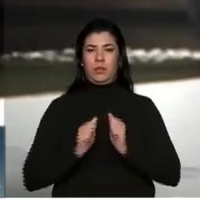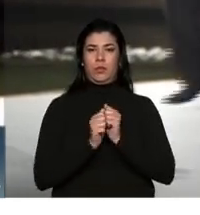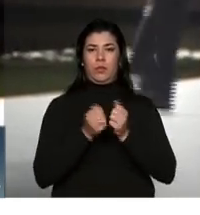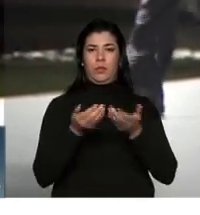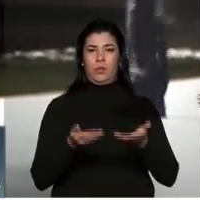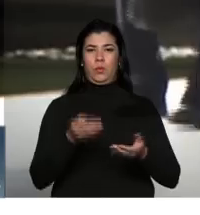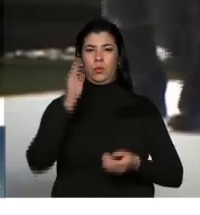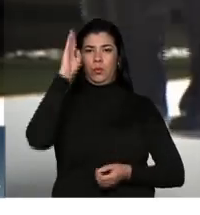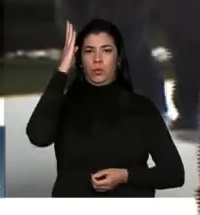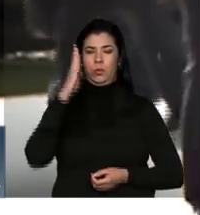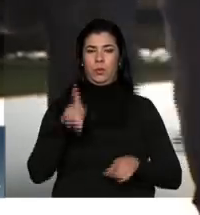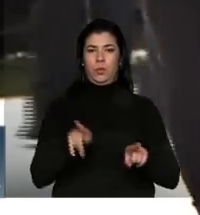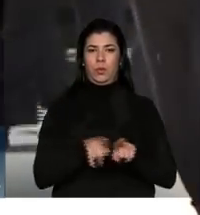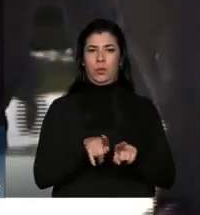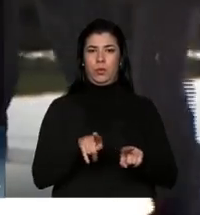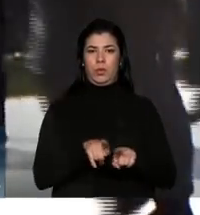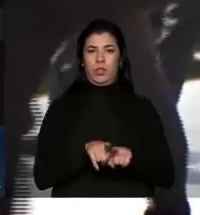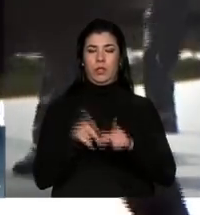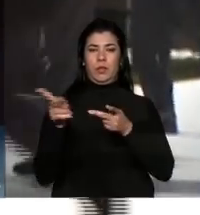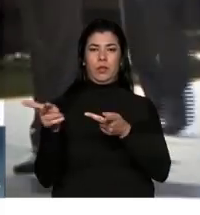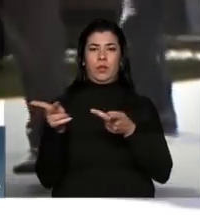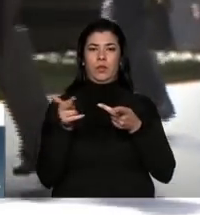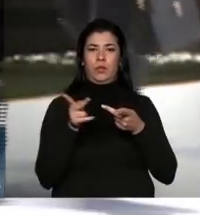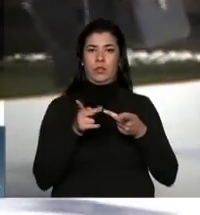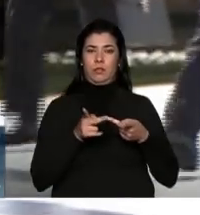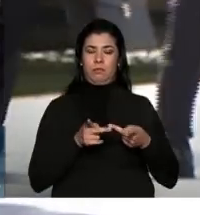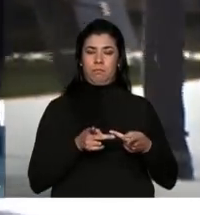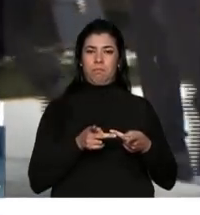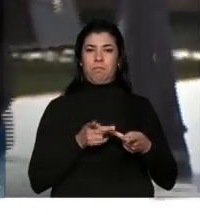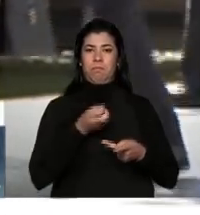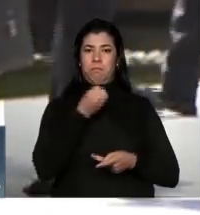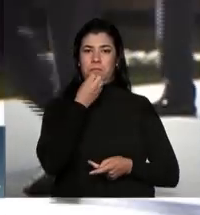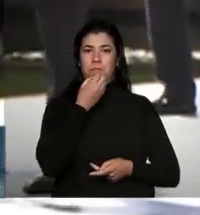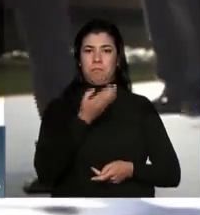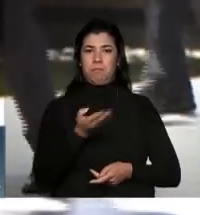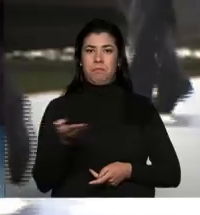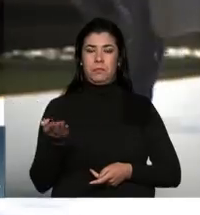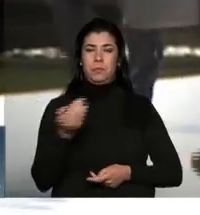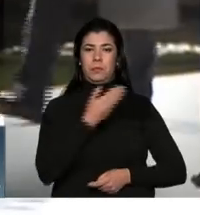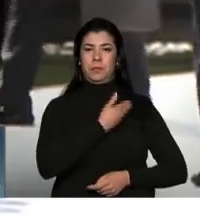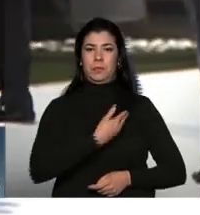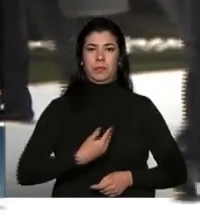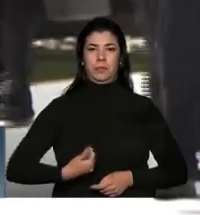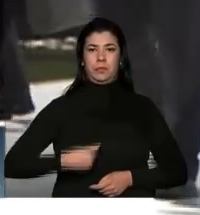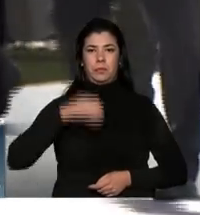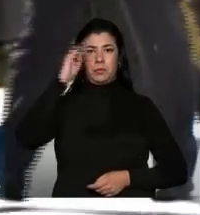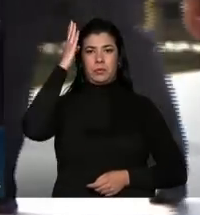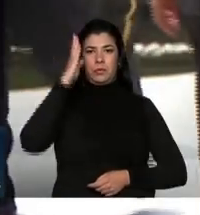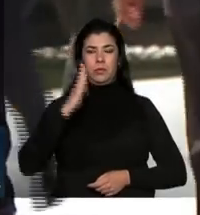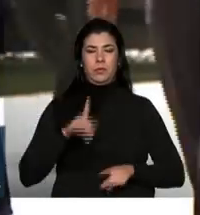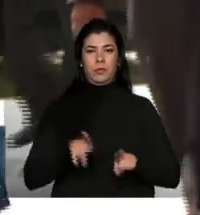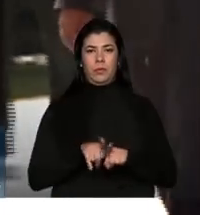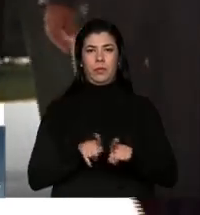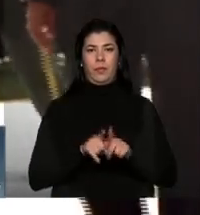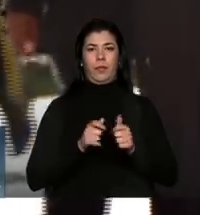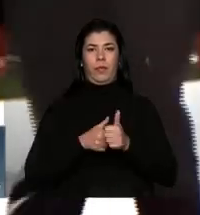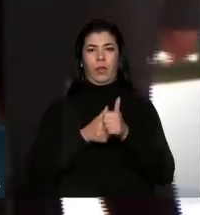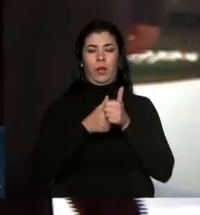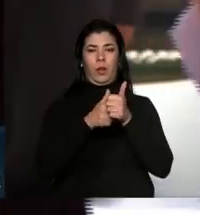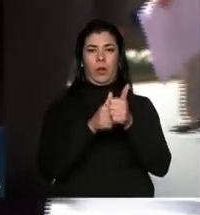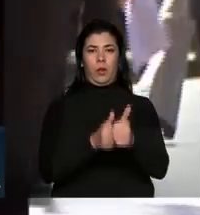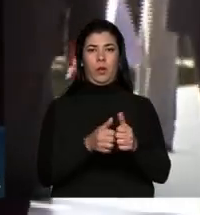Brasil e aparece numa visita de cortesia ao governo brasileiro. A gente acompanha aí a